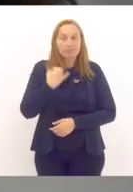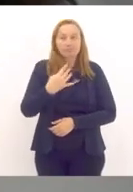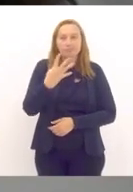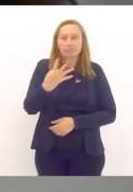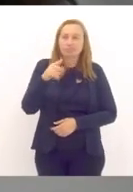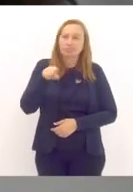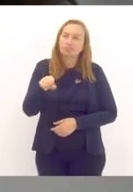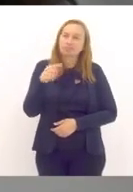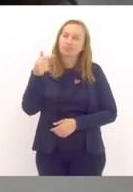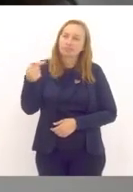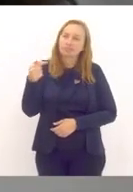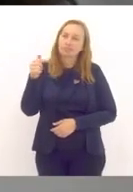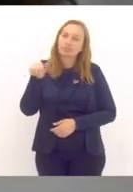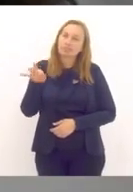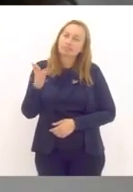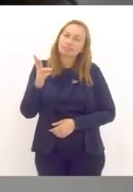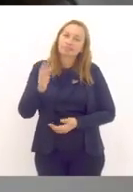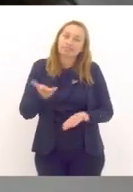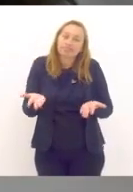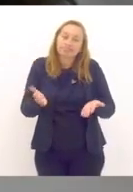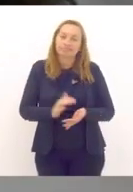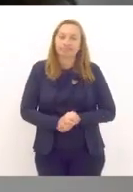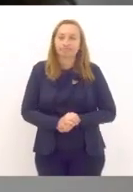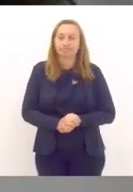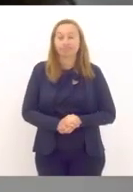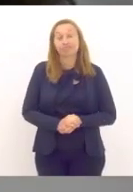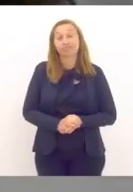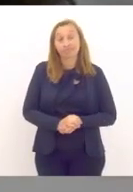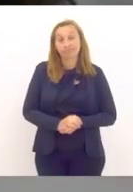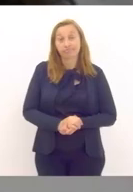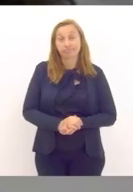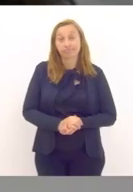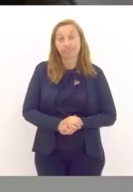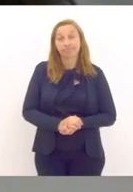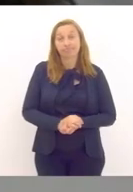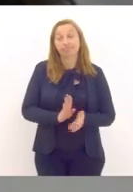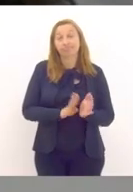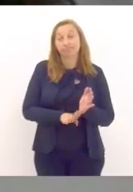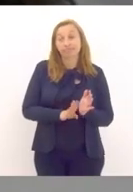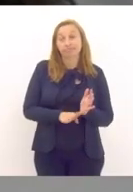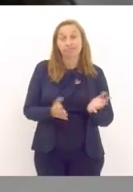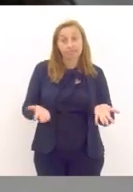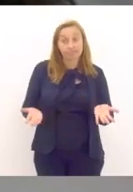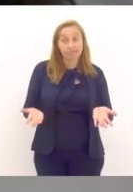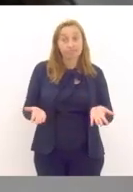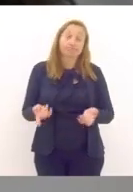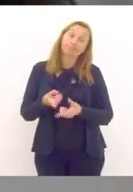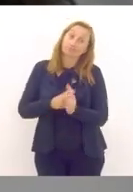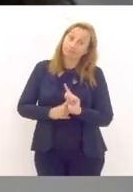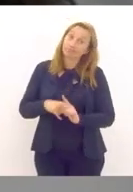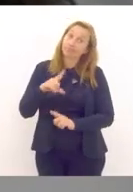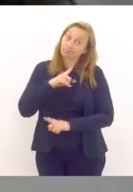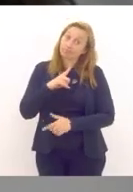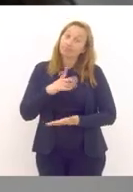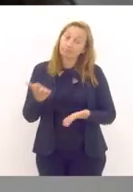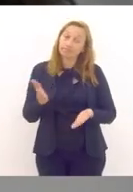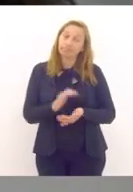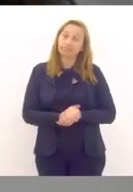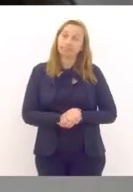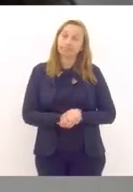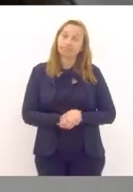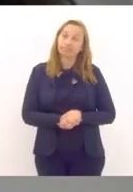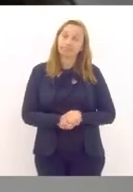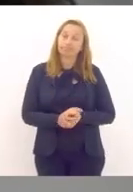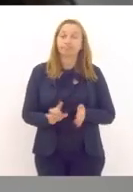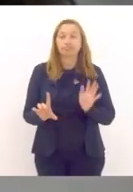4,7 bilhões de reais, que foram as nossas perdas. Ela deve, ela tem que, mesmo na lei complementar,